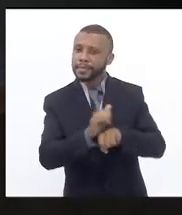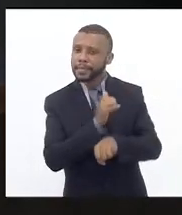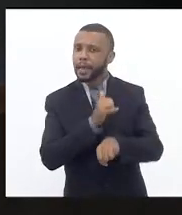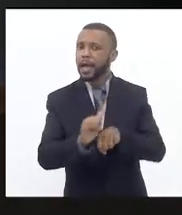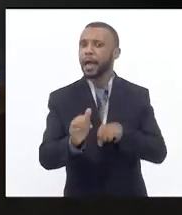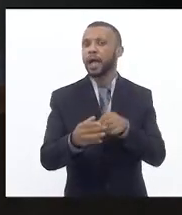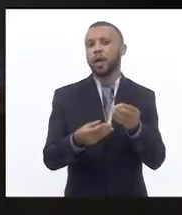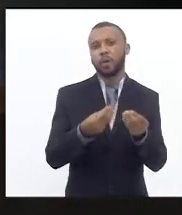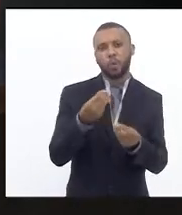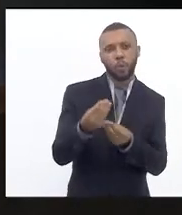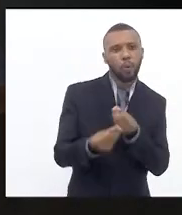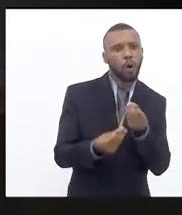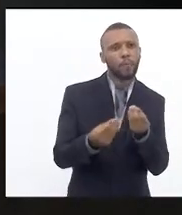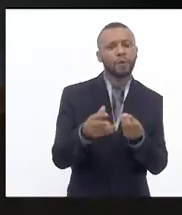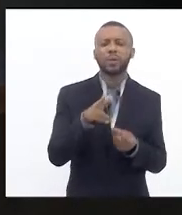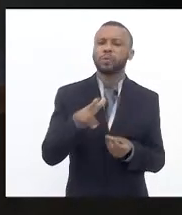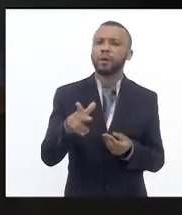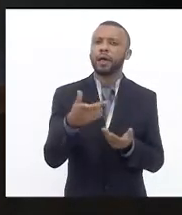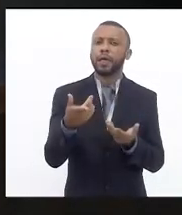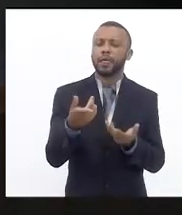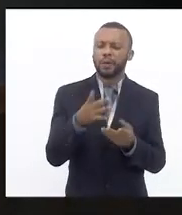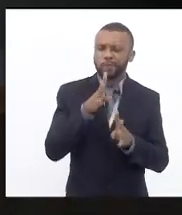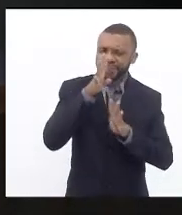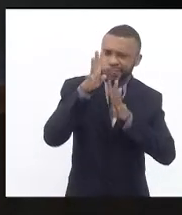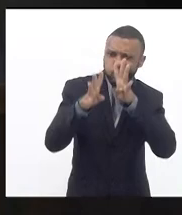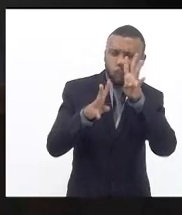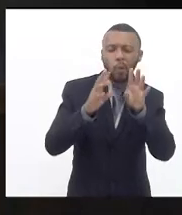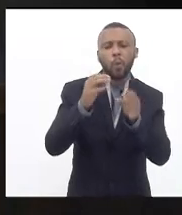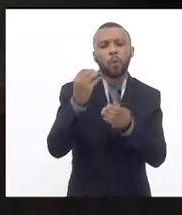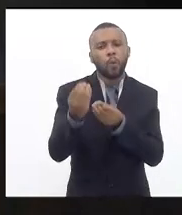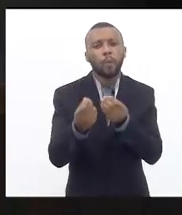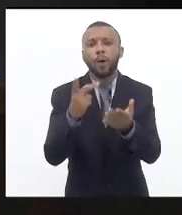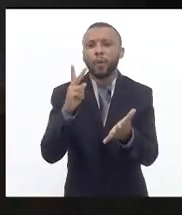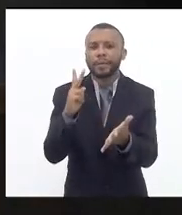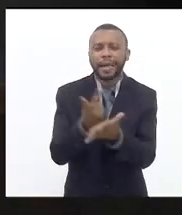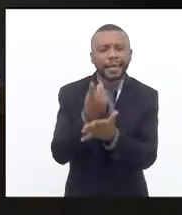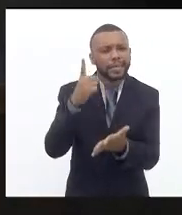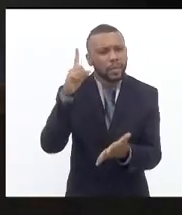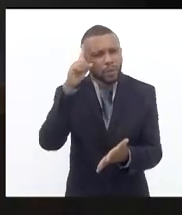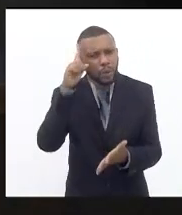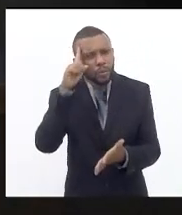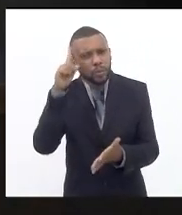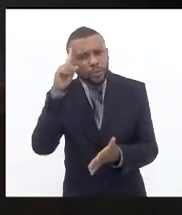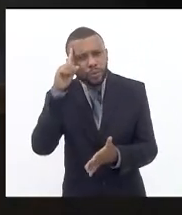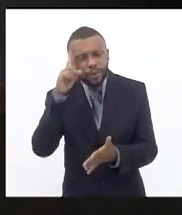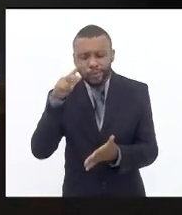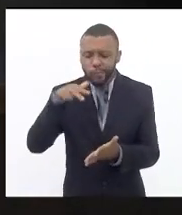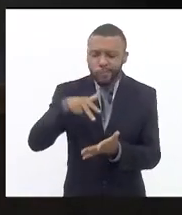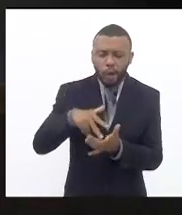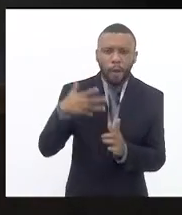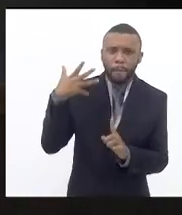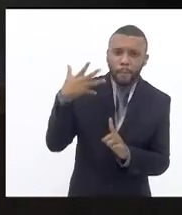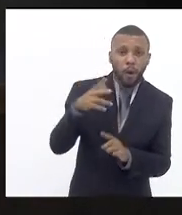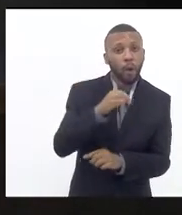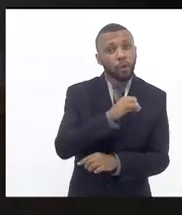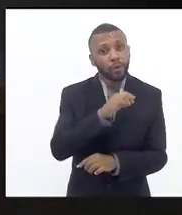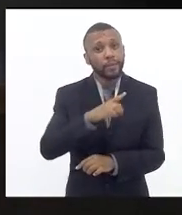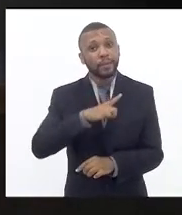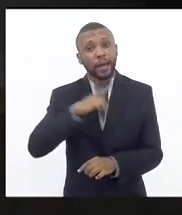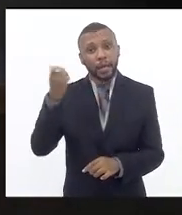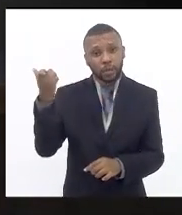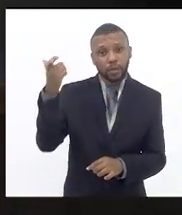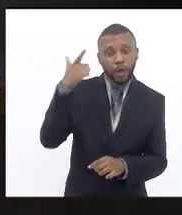e não espasmos como acontece a cada dia que eu ouço pessoas não acho que o Rio tem vocação para o turismo